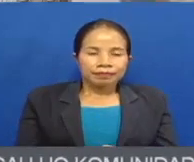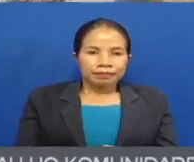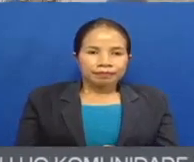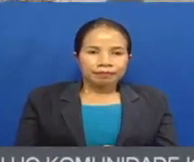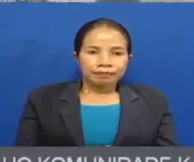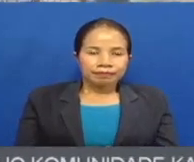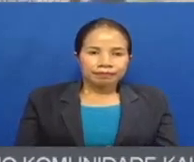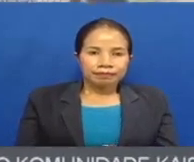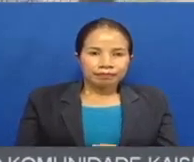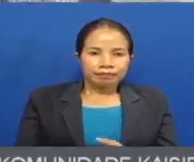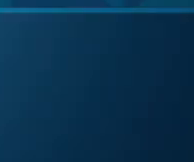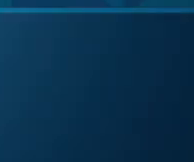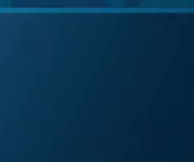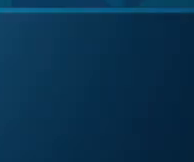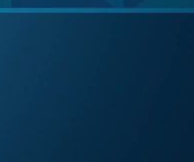Almeida, ba RTTL.